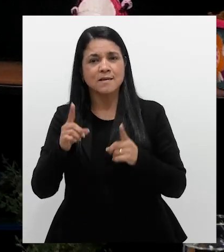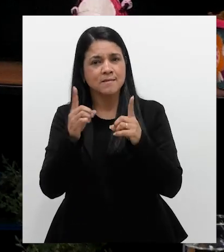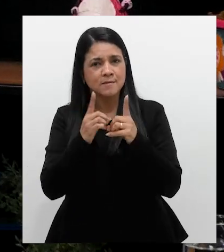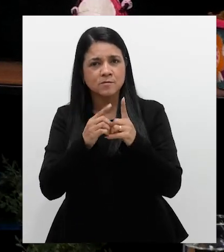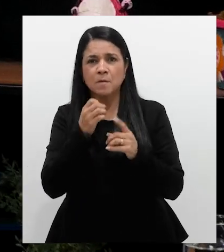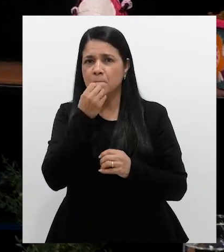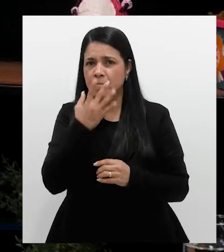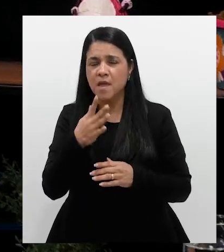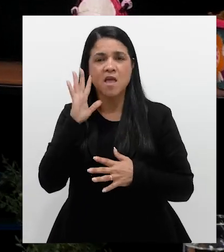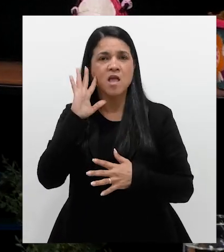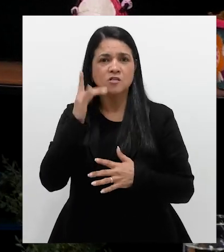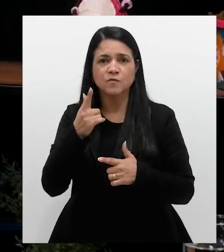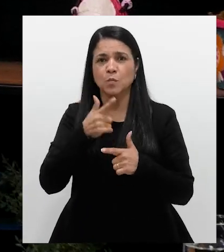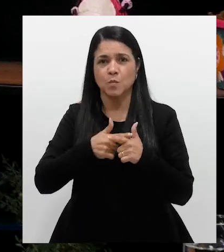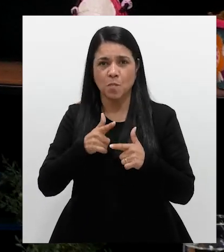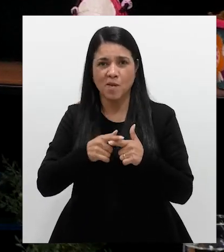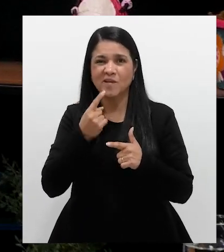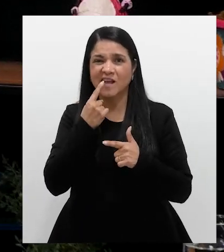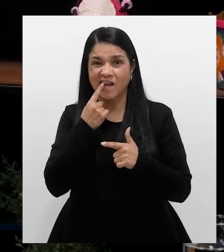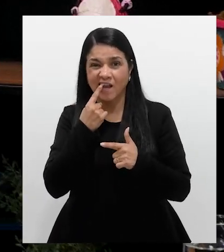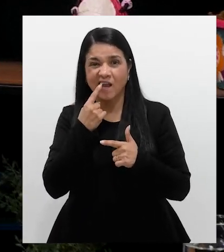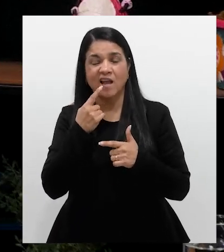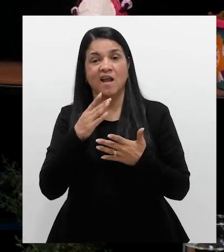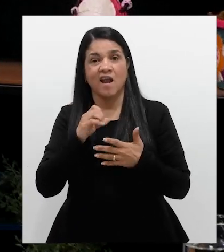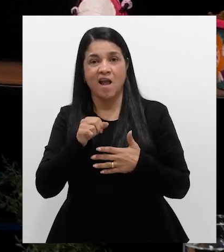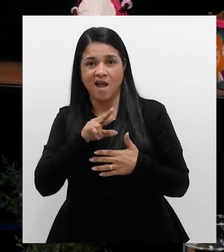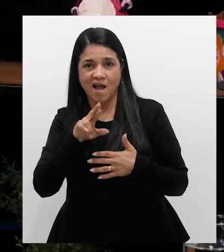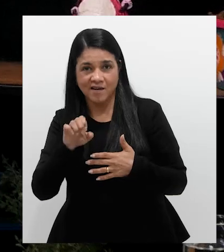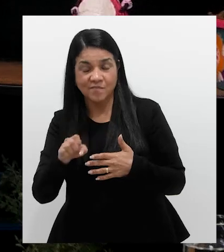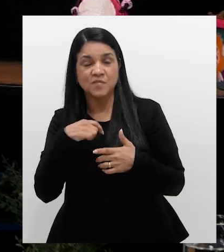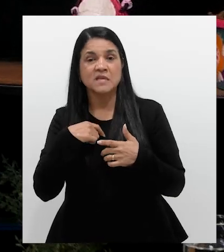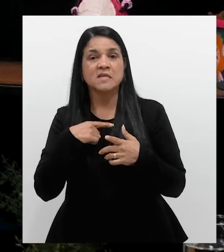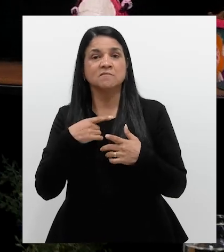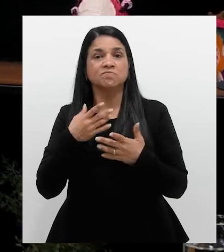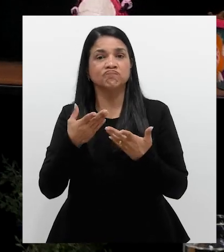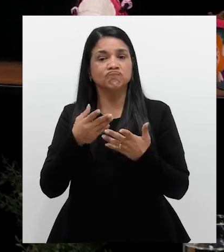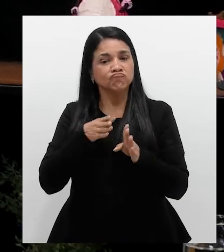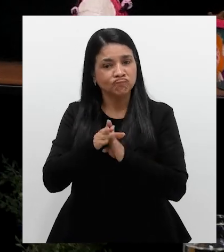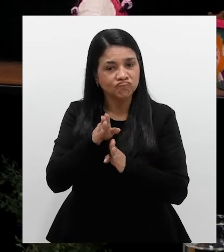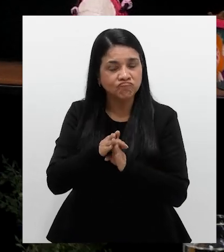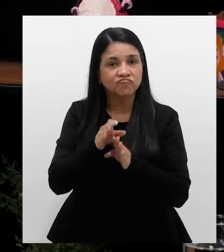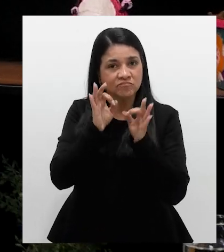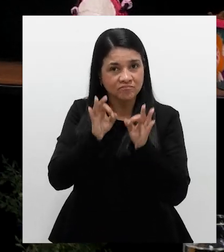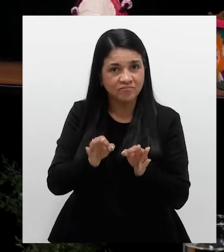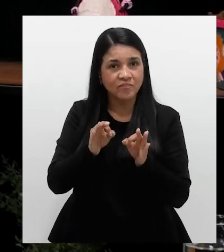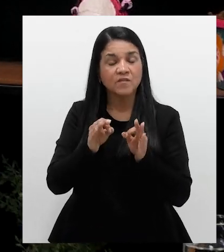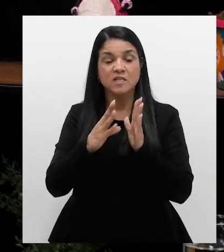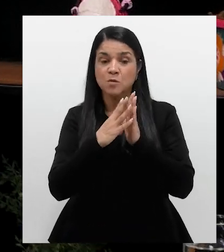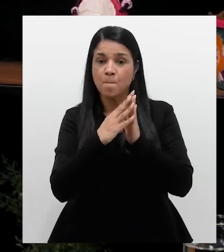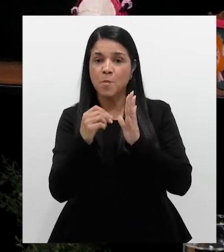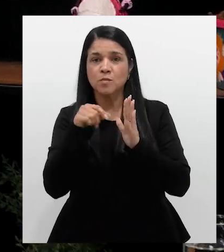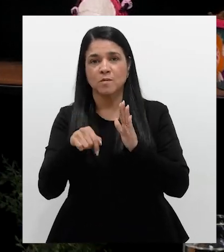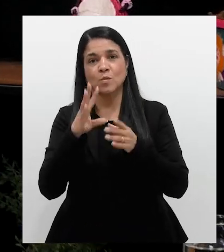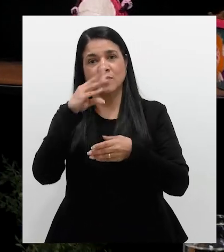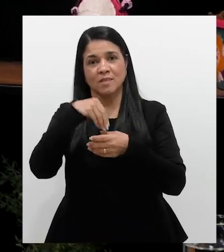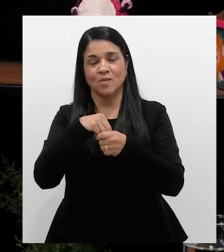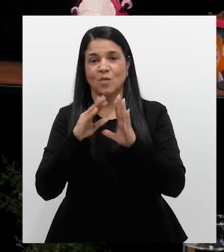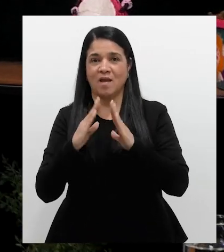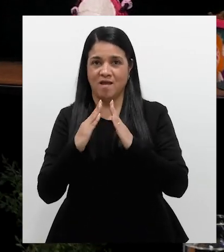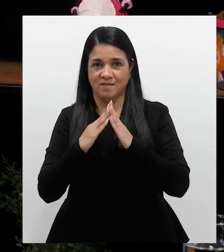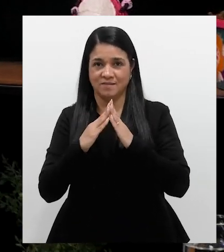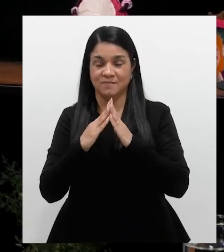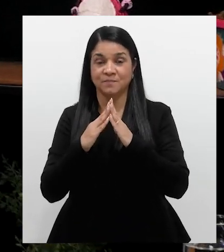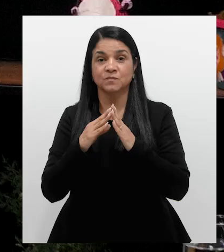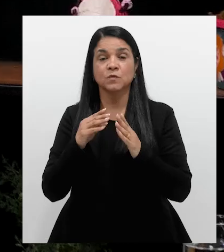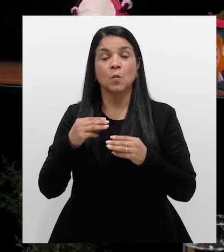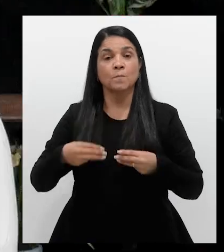bem atendida, com o problema resolvido, com uma prevenção correta, vai ser com certeza espelho e influência dentro de casa.